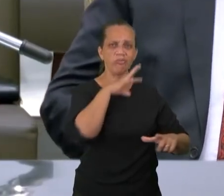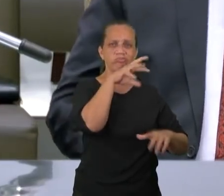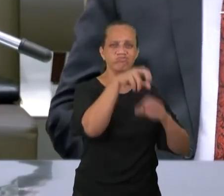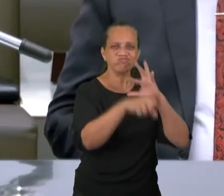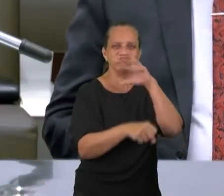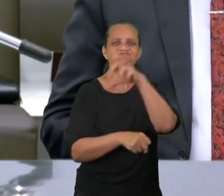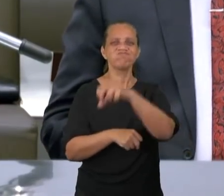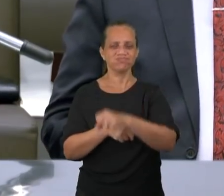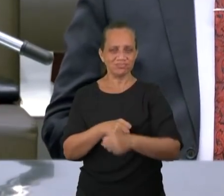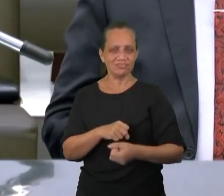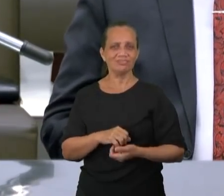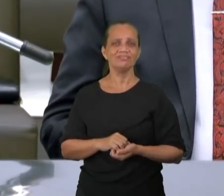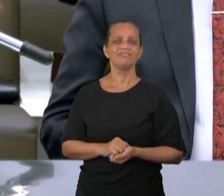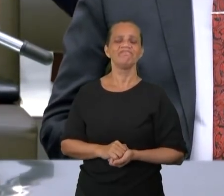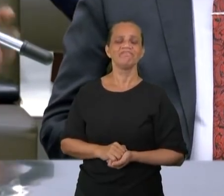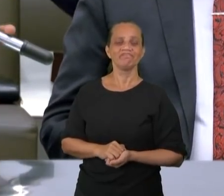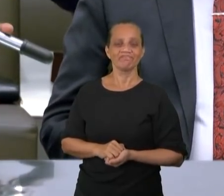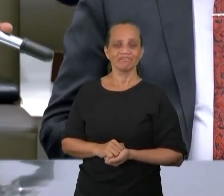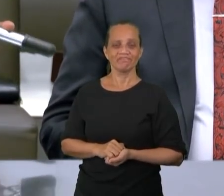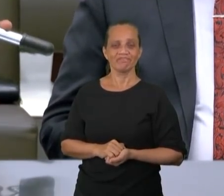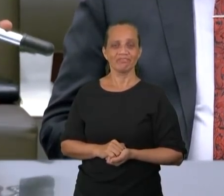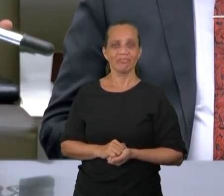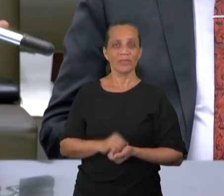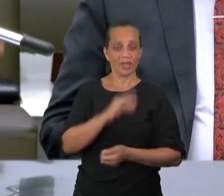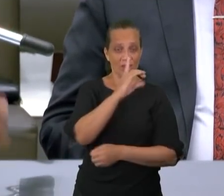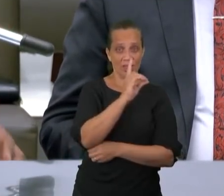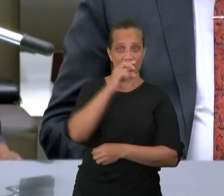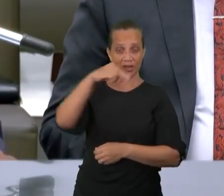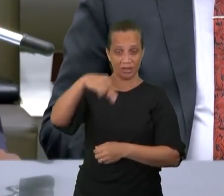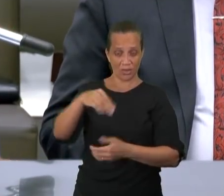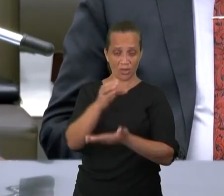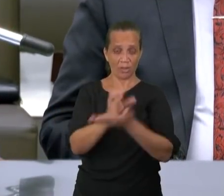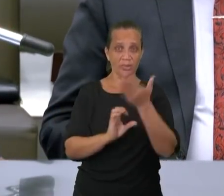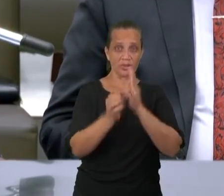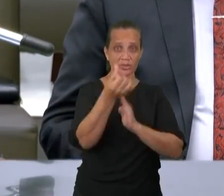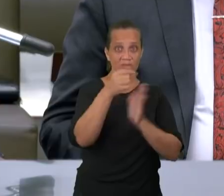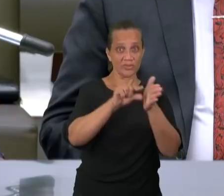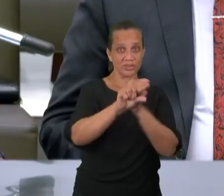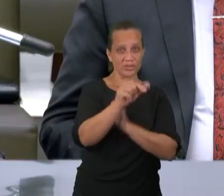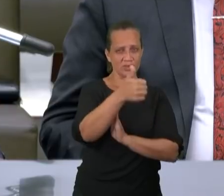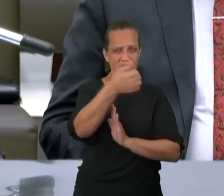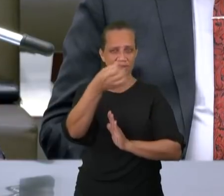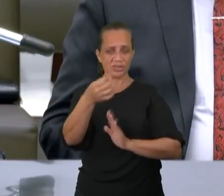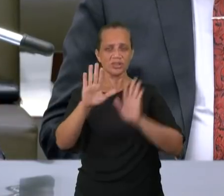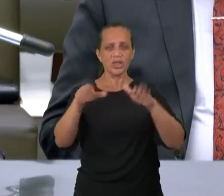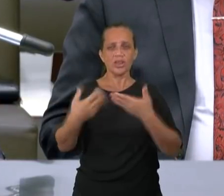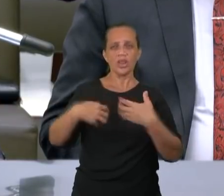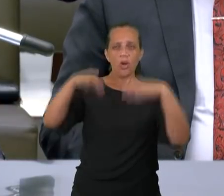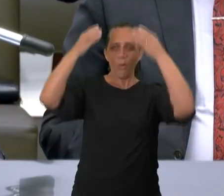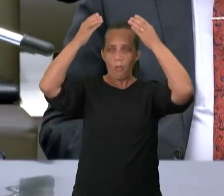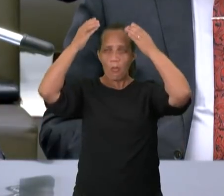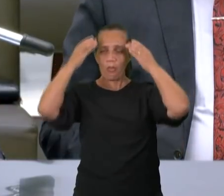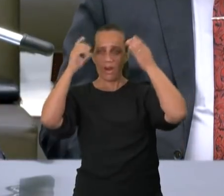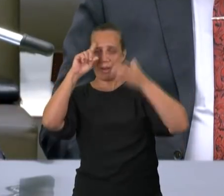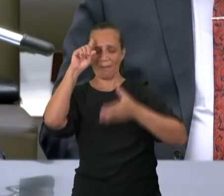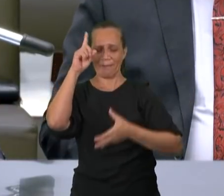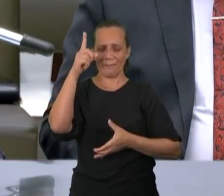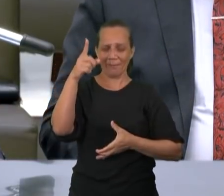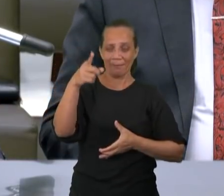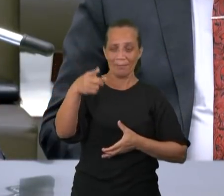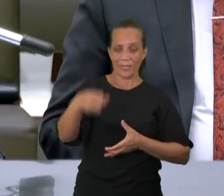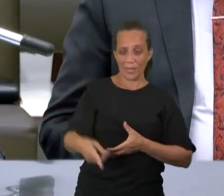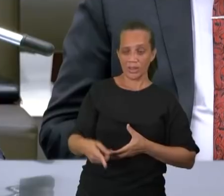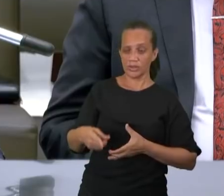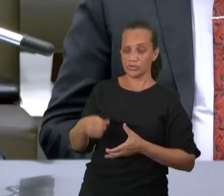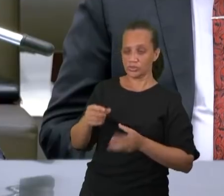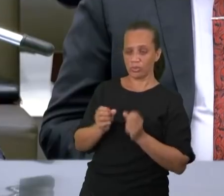Aleluia. Daniel capítulo 6, 16 diz assim: então o rei ordenou que trouxesse a Daniel e o lançaram na